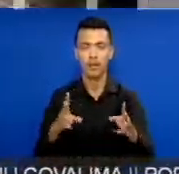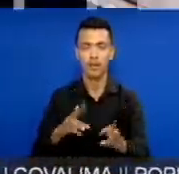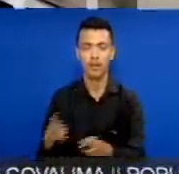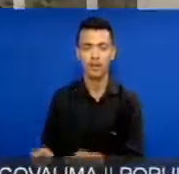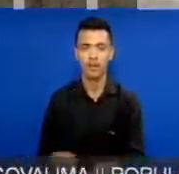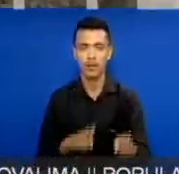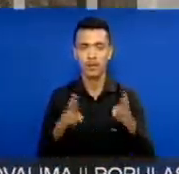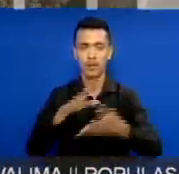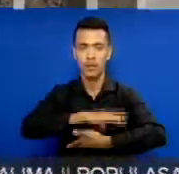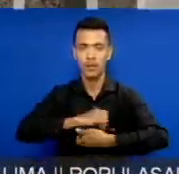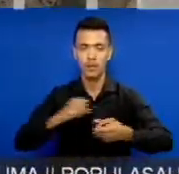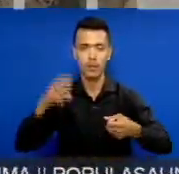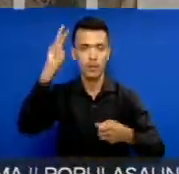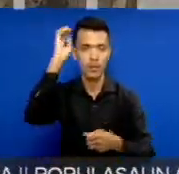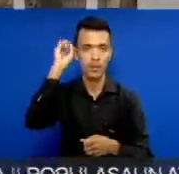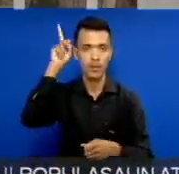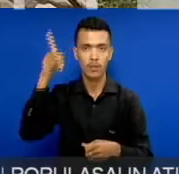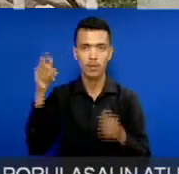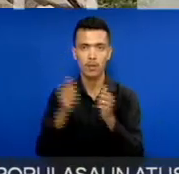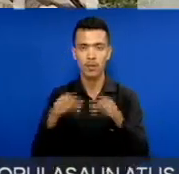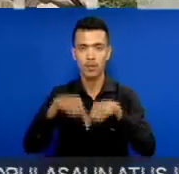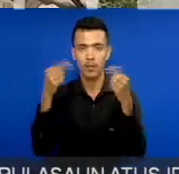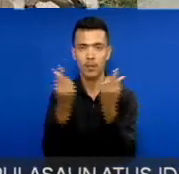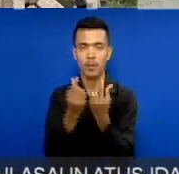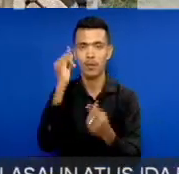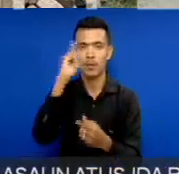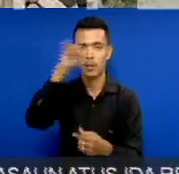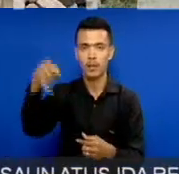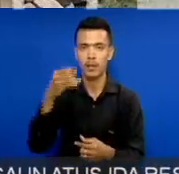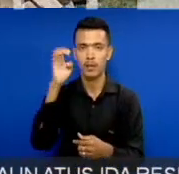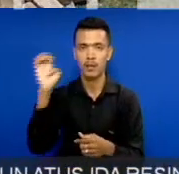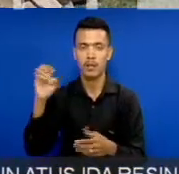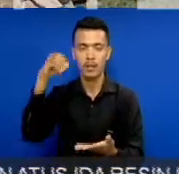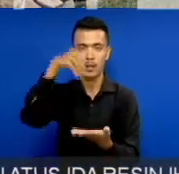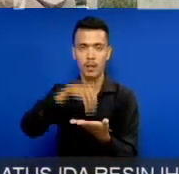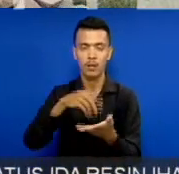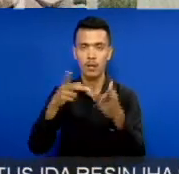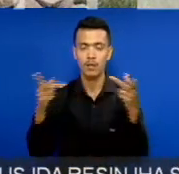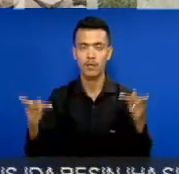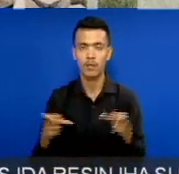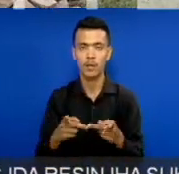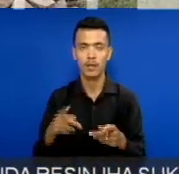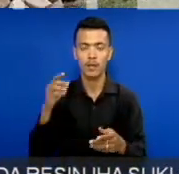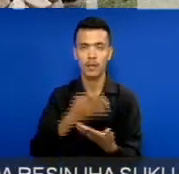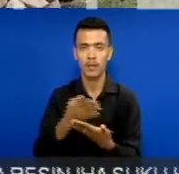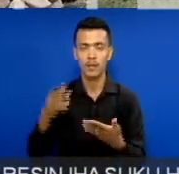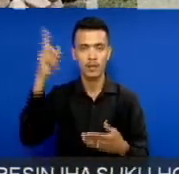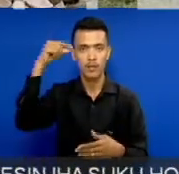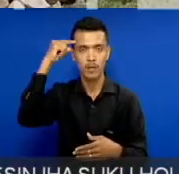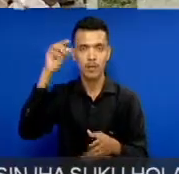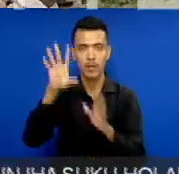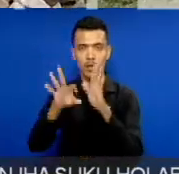Estraga. Ministro Obras Públicas no equipa no IGADIP. Coloca o na equipamento pesado governo Dian. No retang apoia